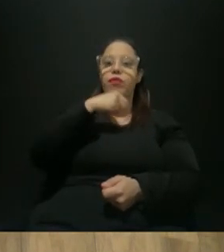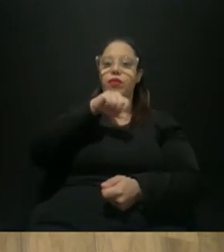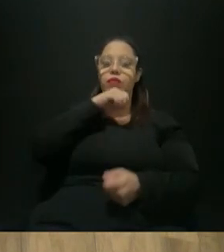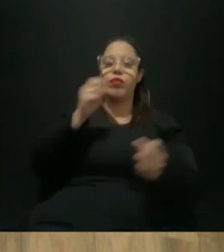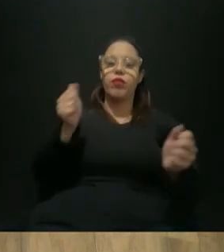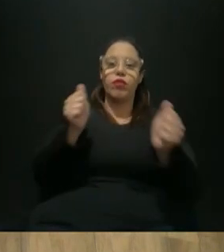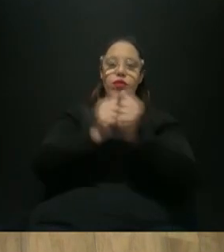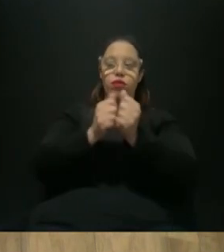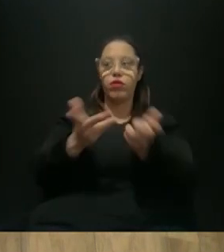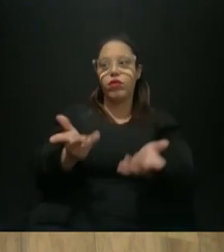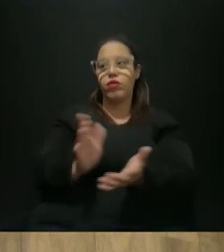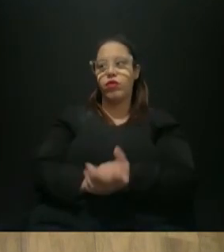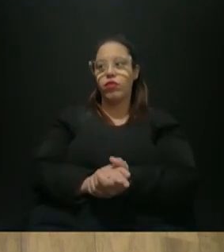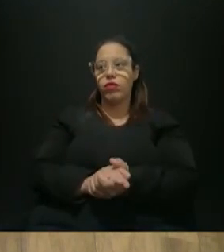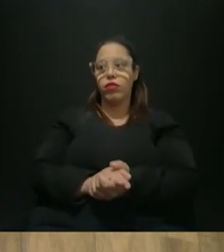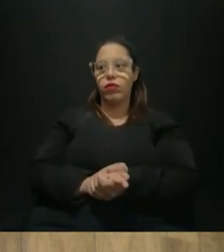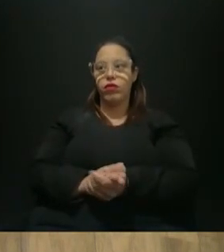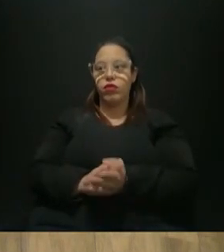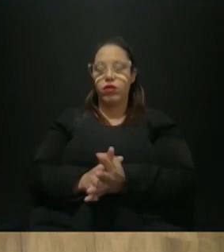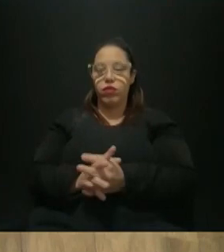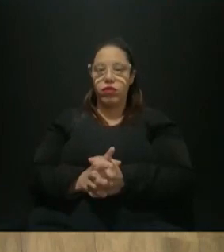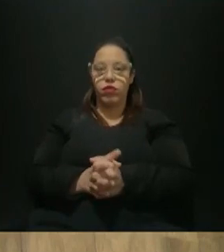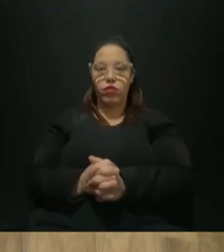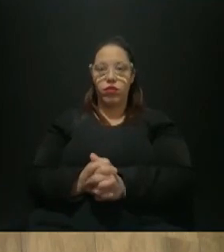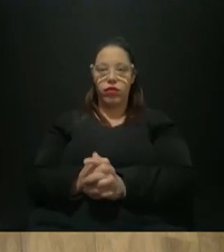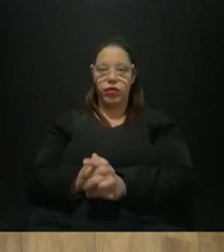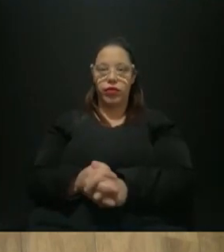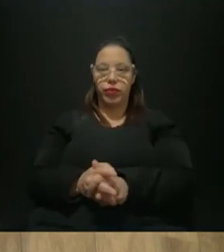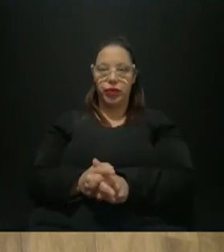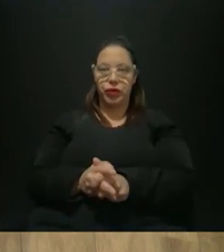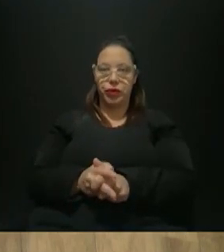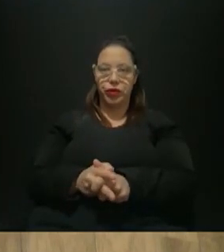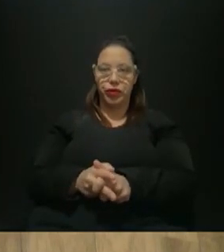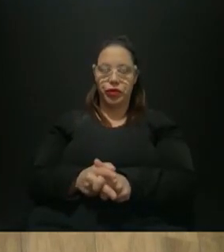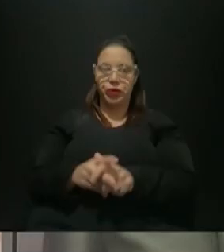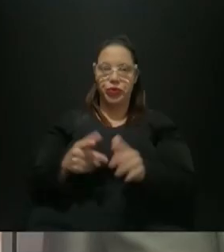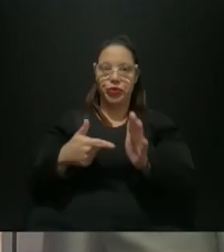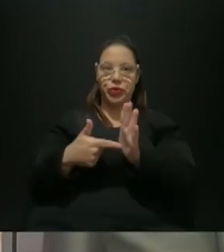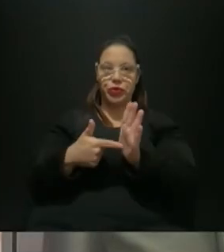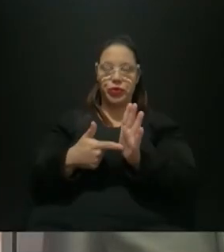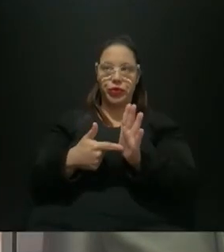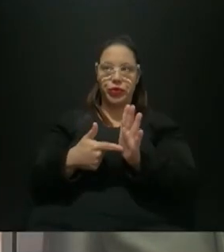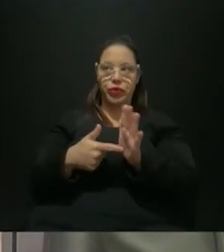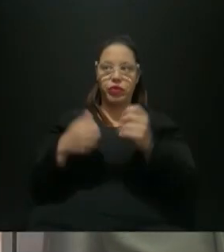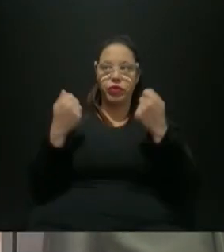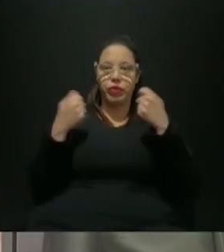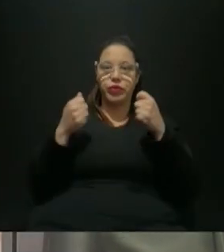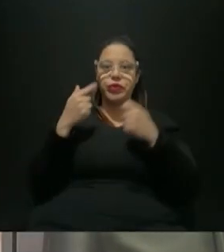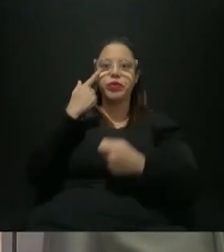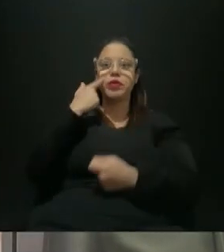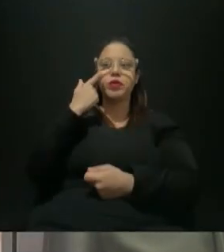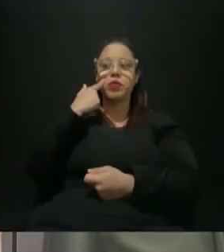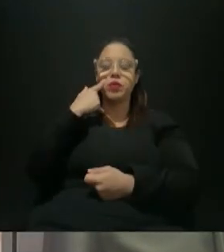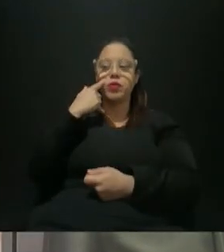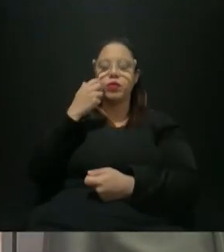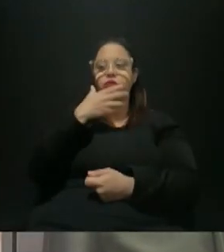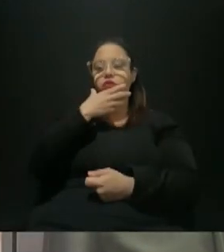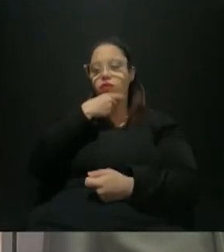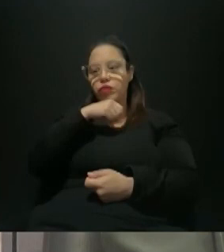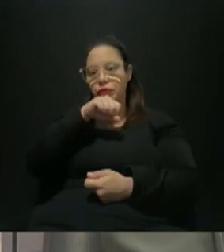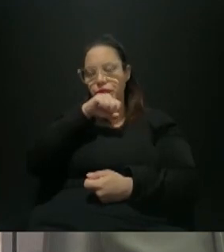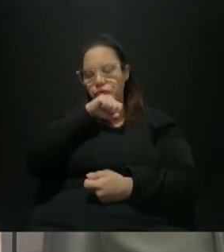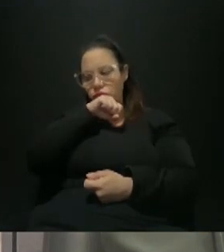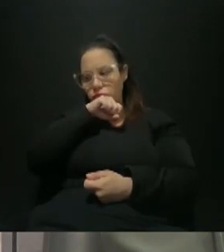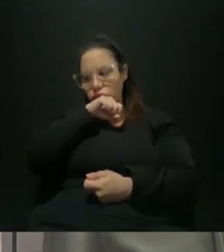E aí, nesse recorte, a gente precisa olhar para a figura do pai. Por dois lados.